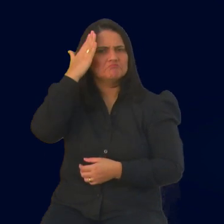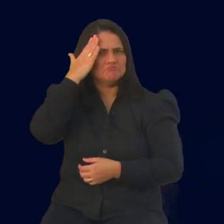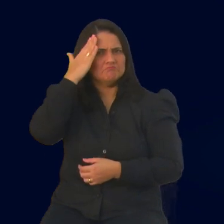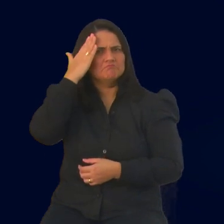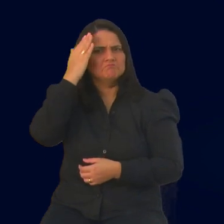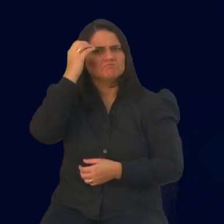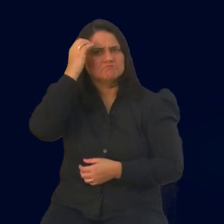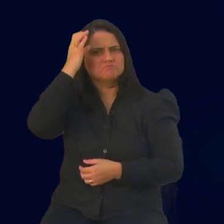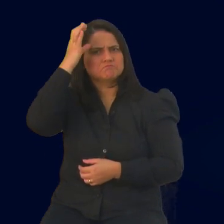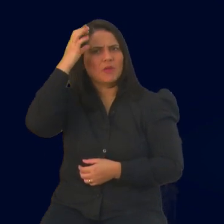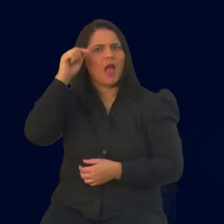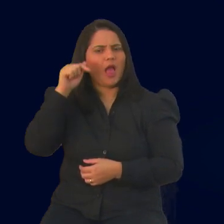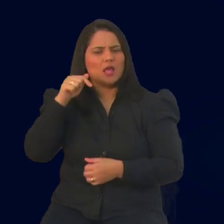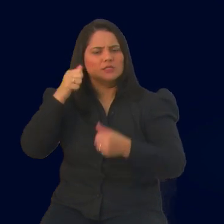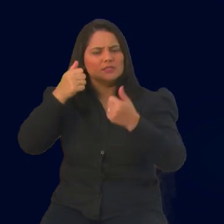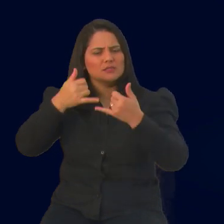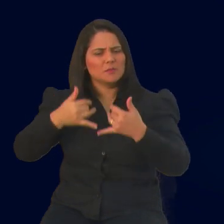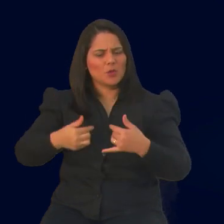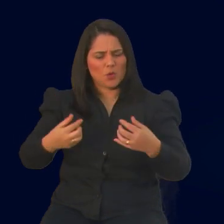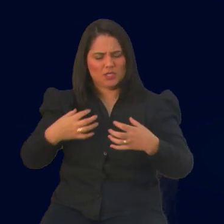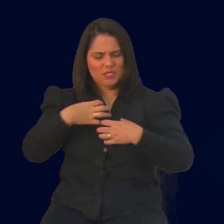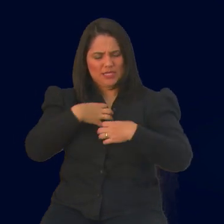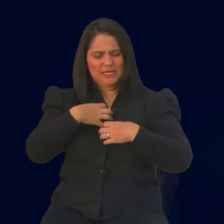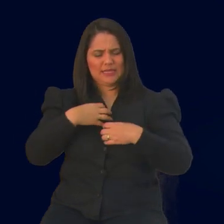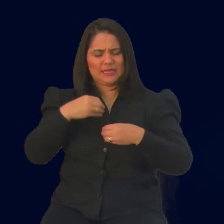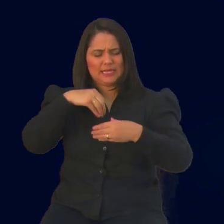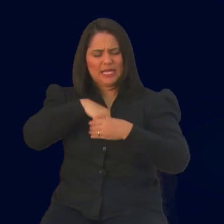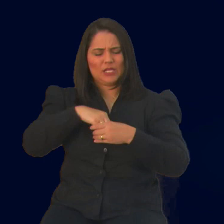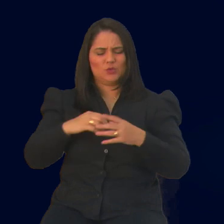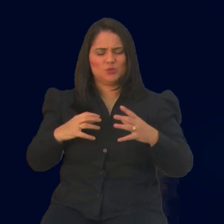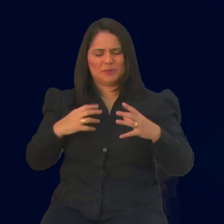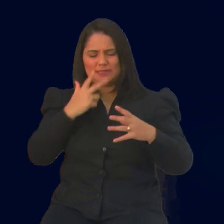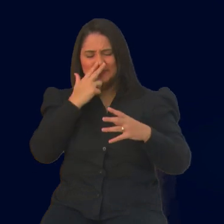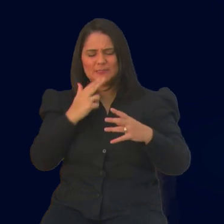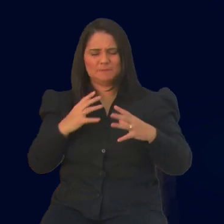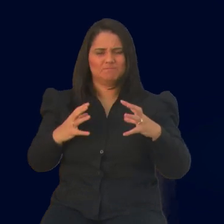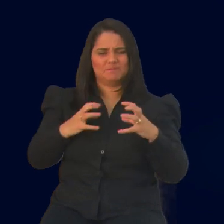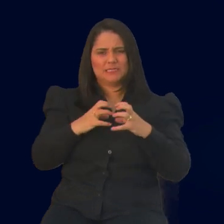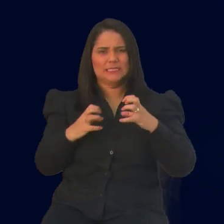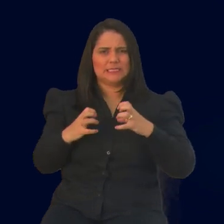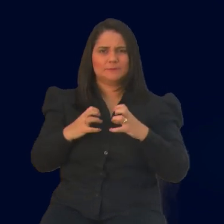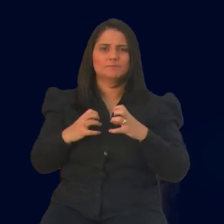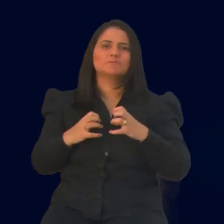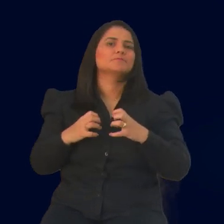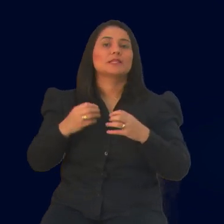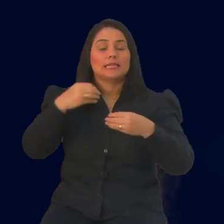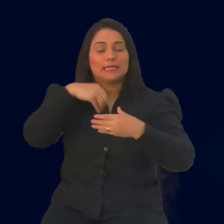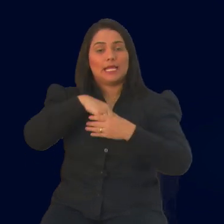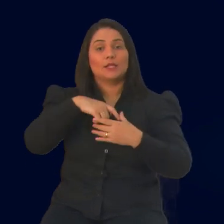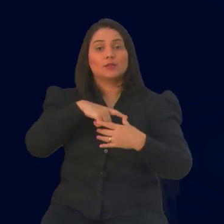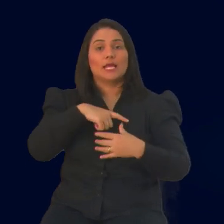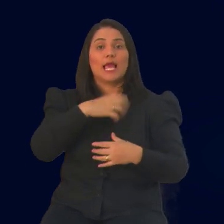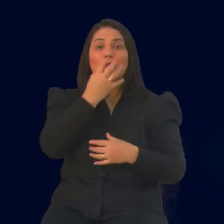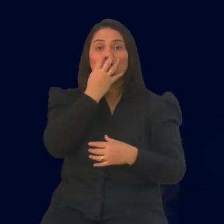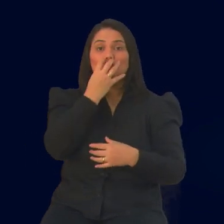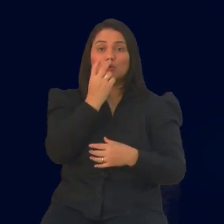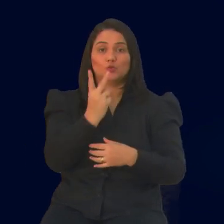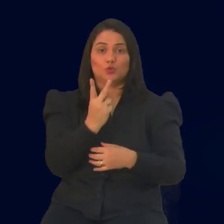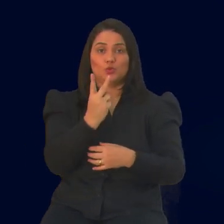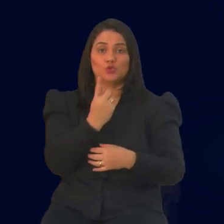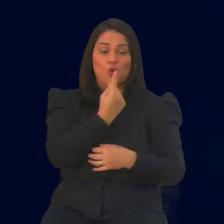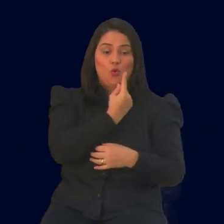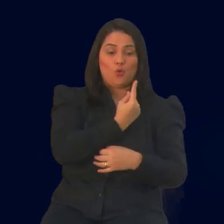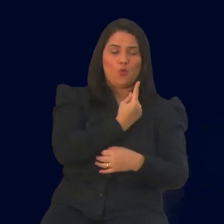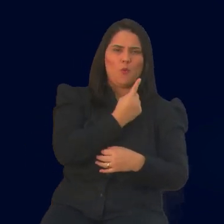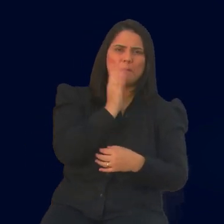internos. Dentro de mim existem dois cachorros, um deles é cruel e mau, o outro é muito bom e dócil, só que os dois